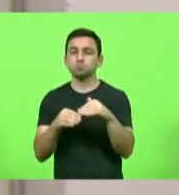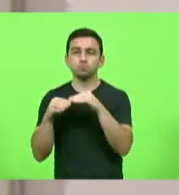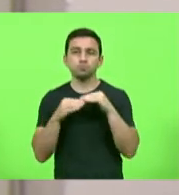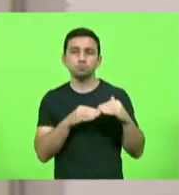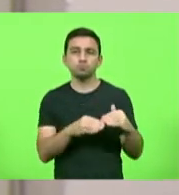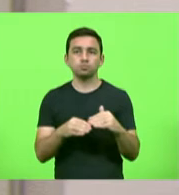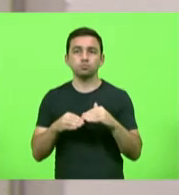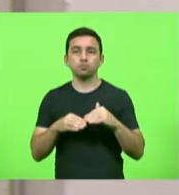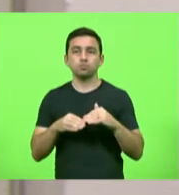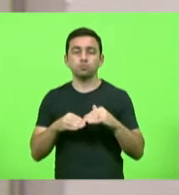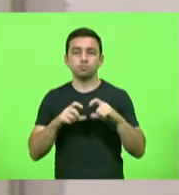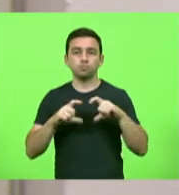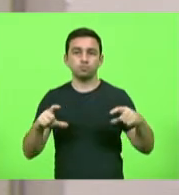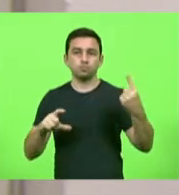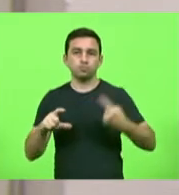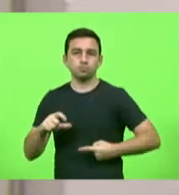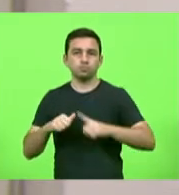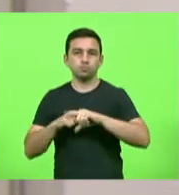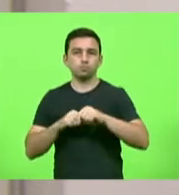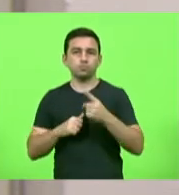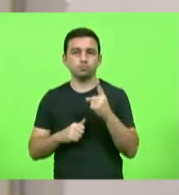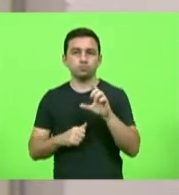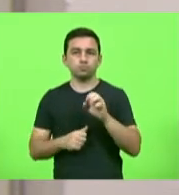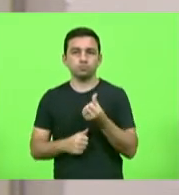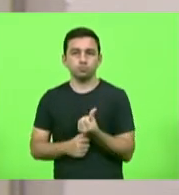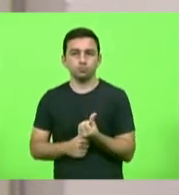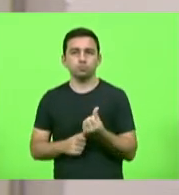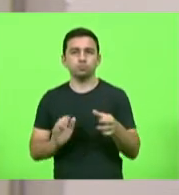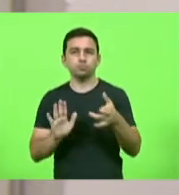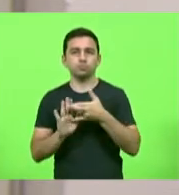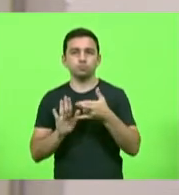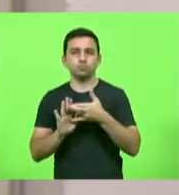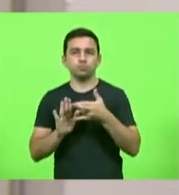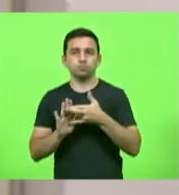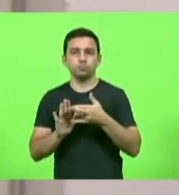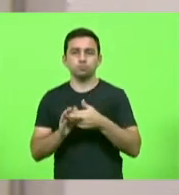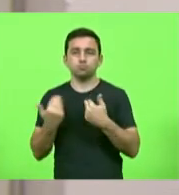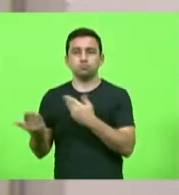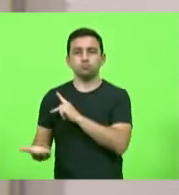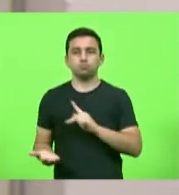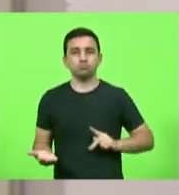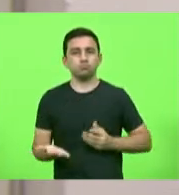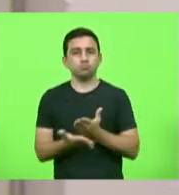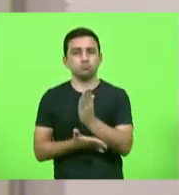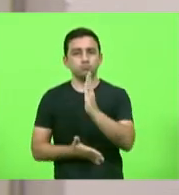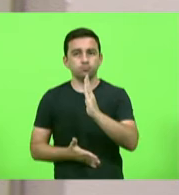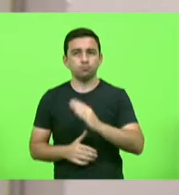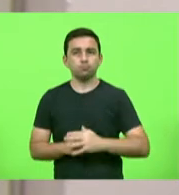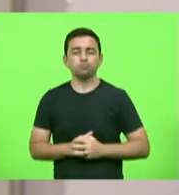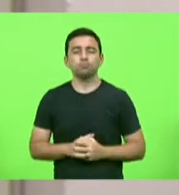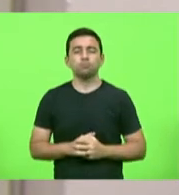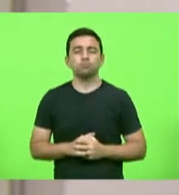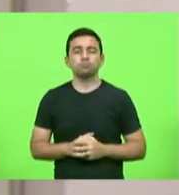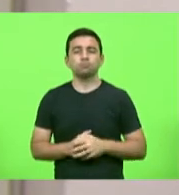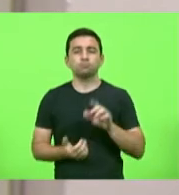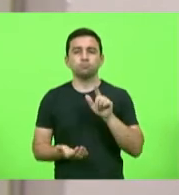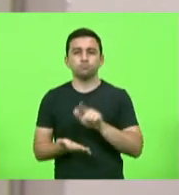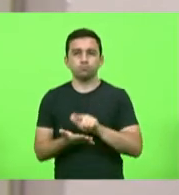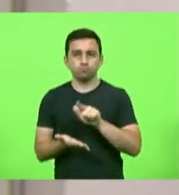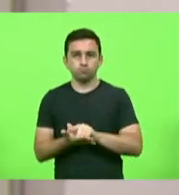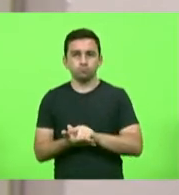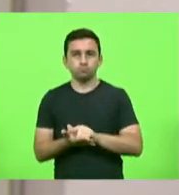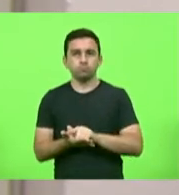consonância com o parágrafo 1º do artigo 106 do Regimento Interno, o senhor presidente deu-a por aprovada. Expediente.